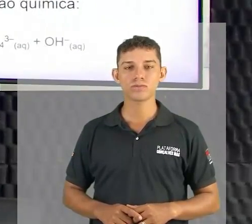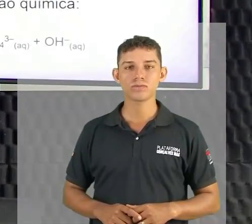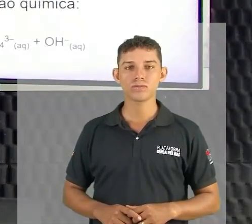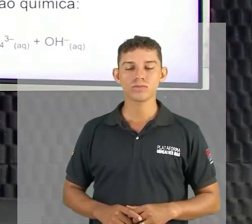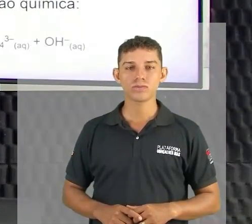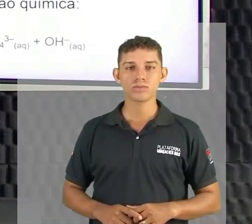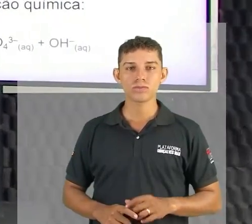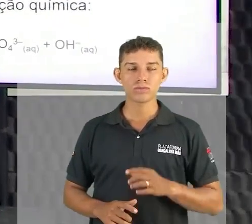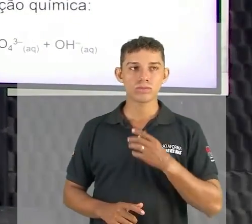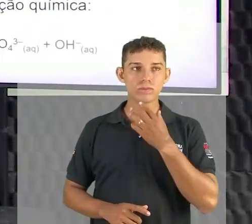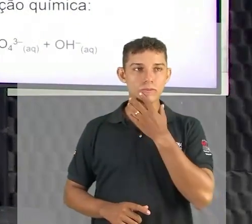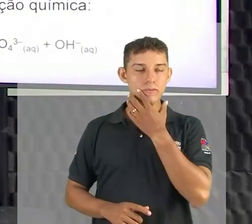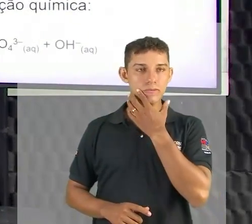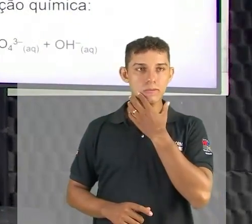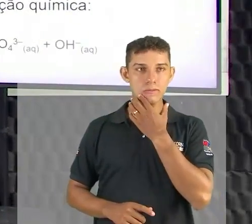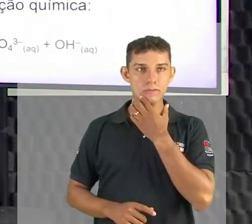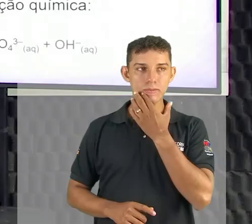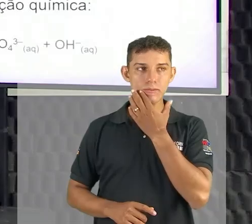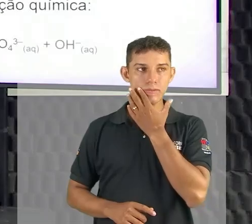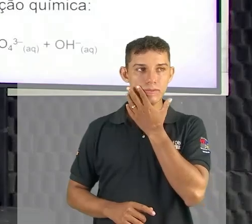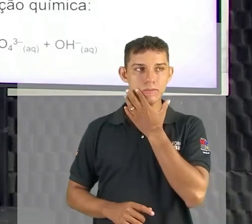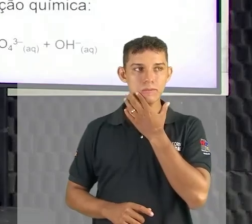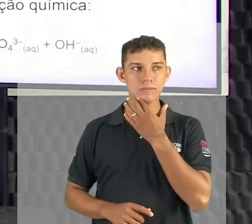Próxima questão.